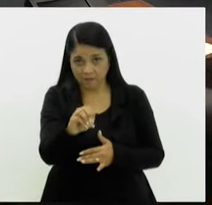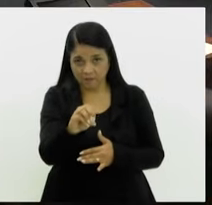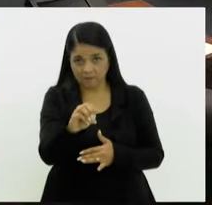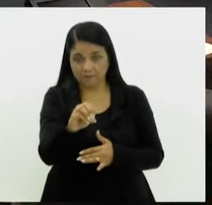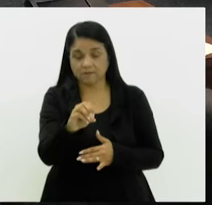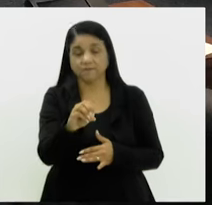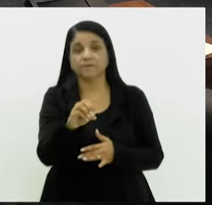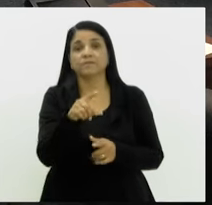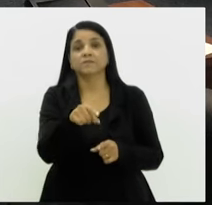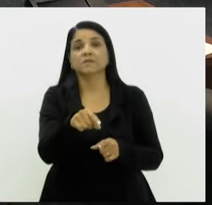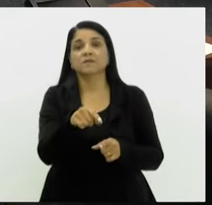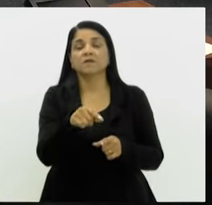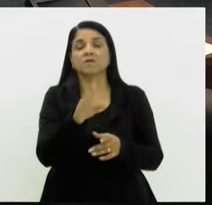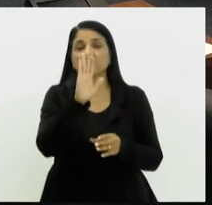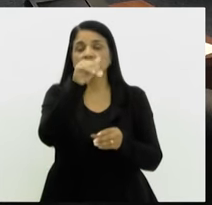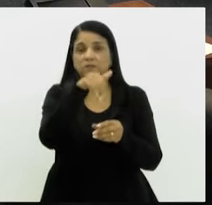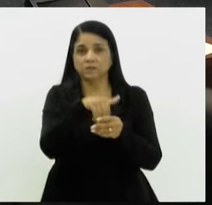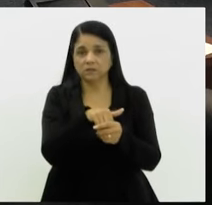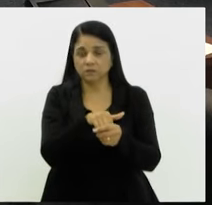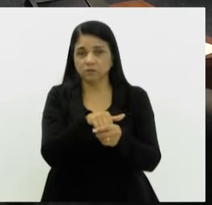Em votação,